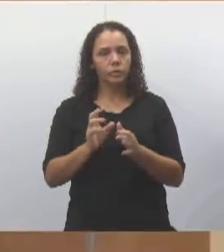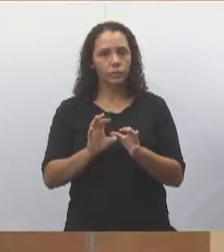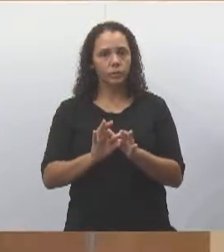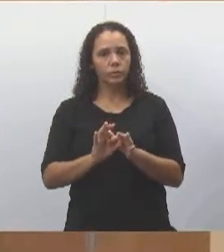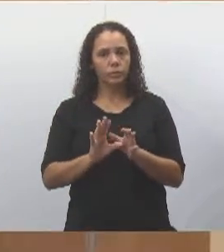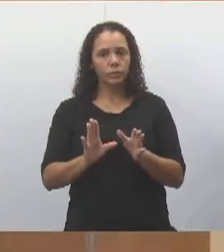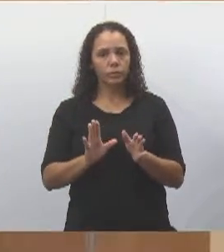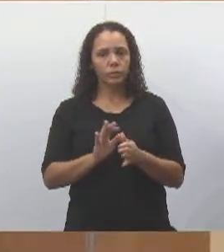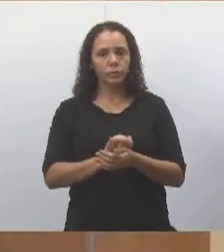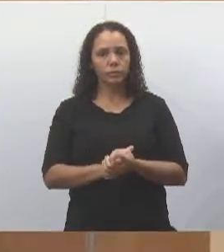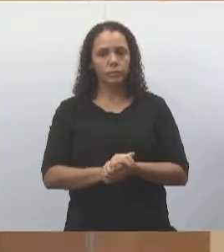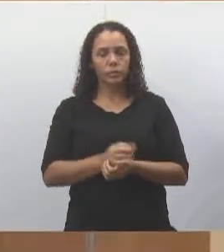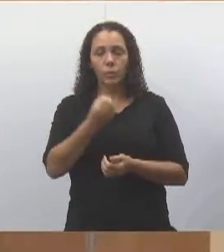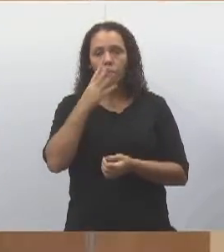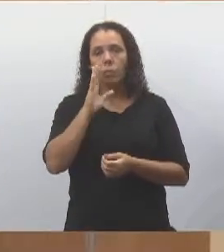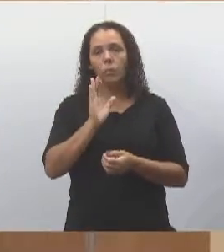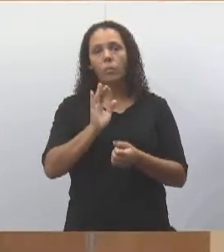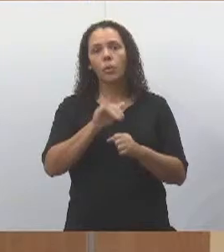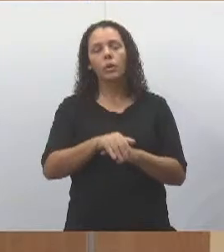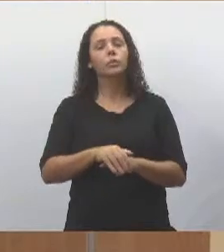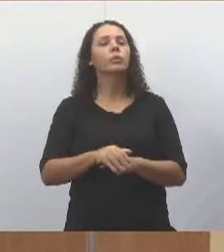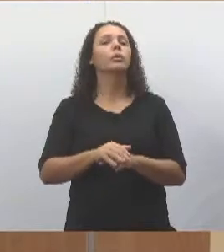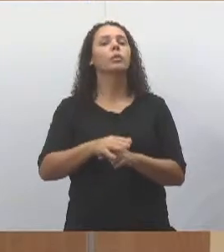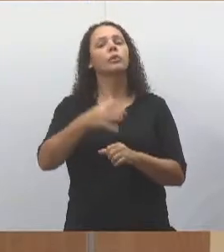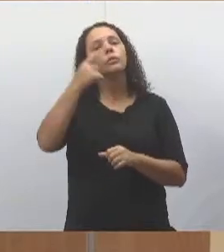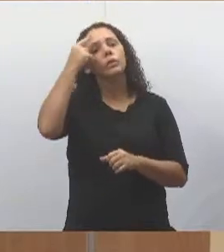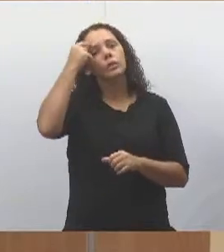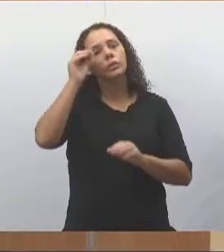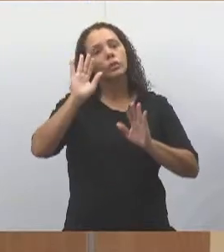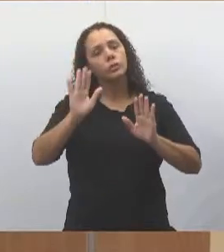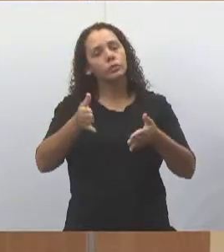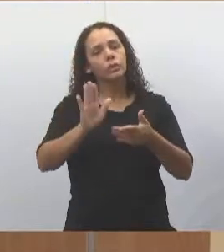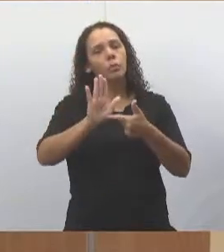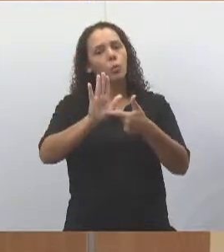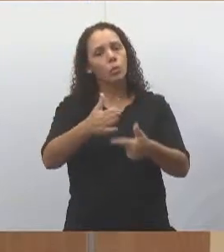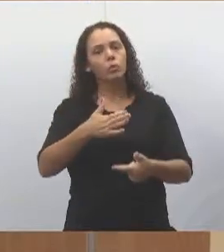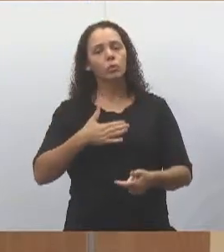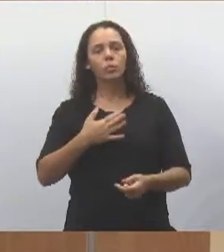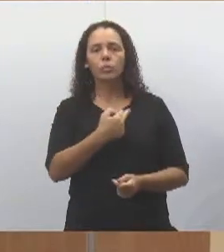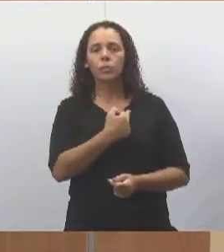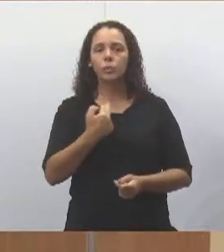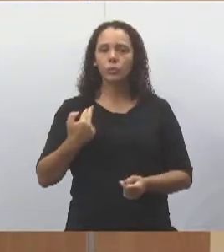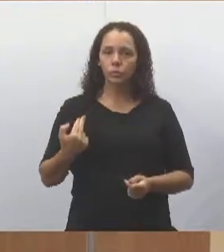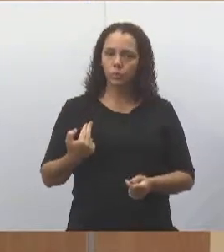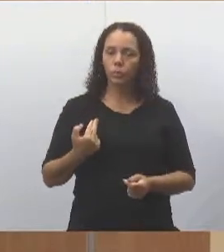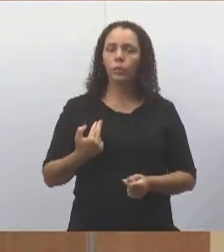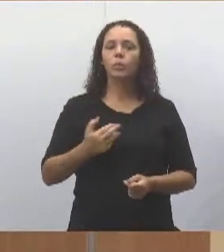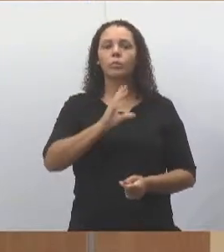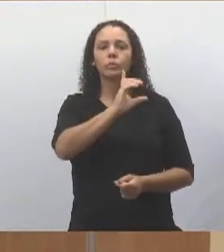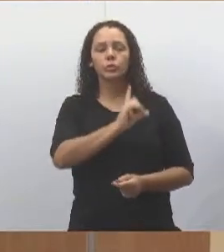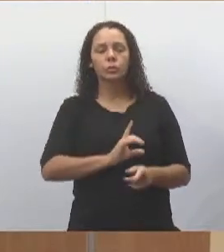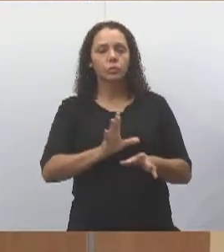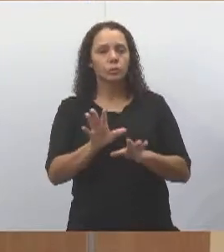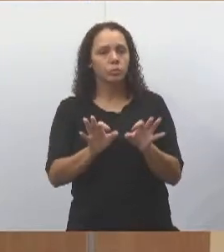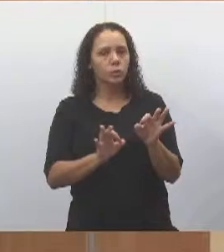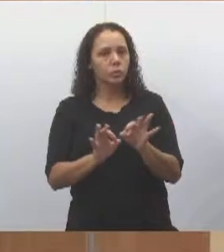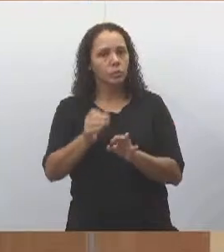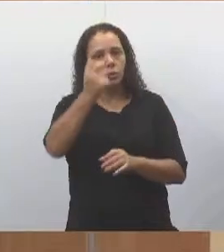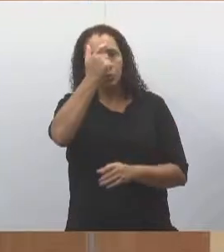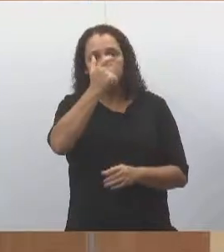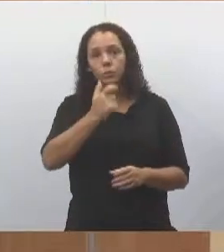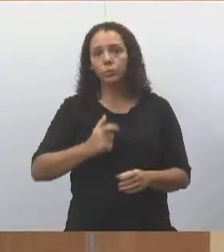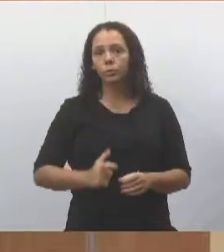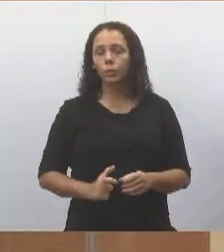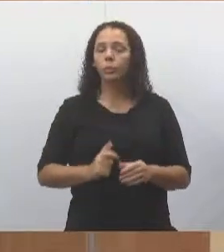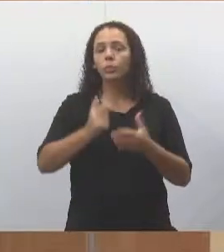Boa noite. Conforme o Edgar já me apresentou, sou Guilherme Mendonça, atualmente diretor de planejamento. Queria